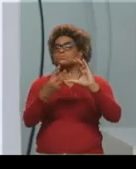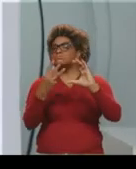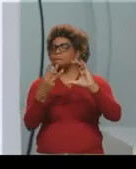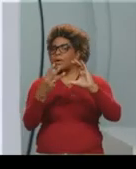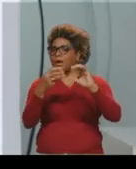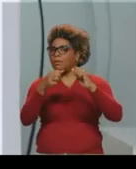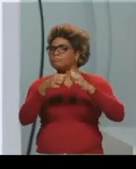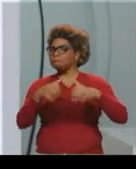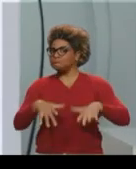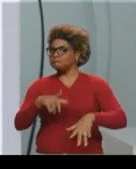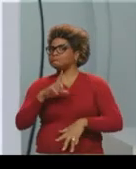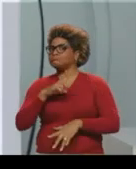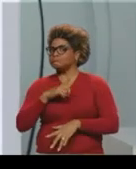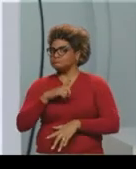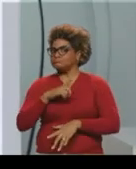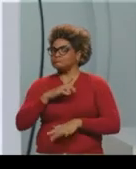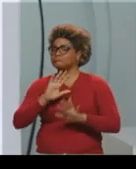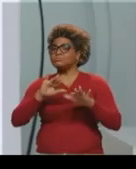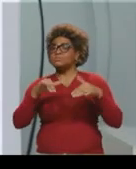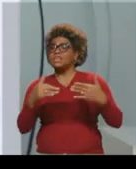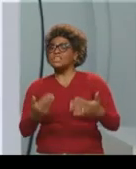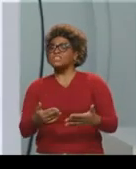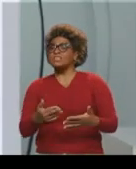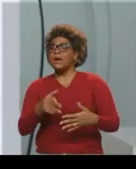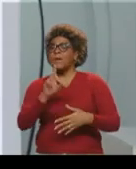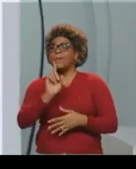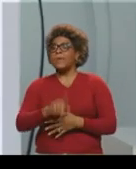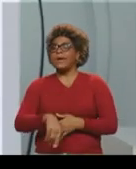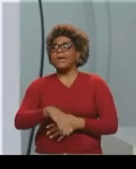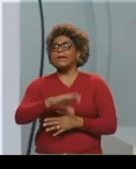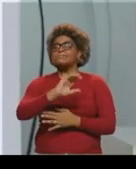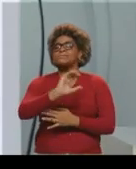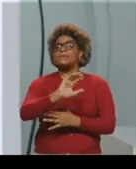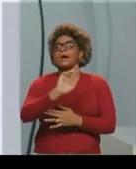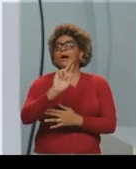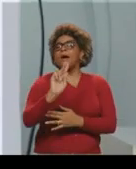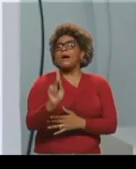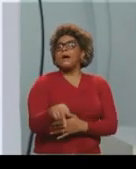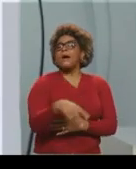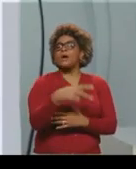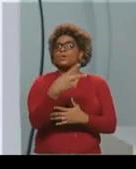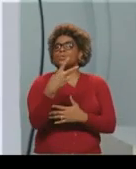é um CH2, CH3.